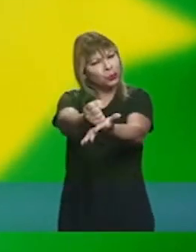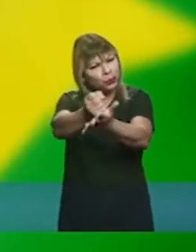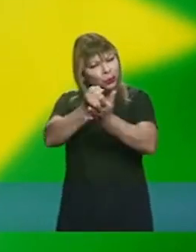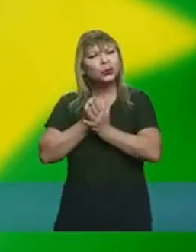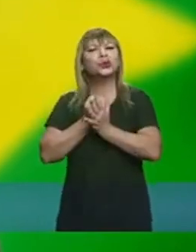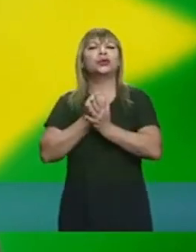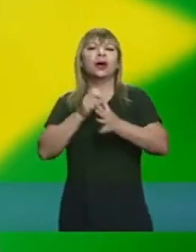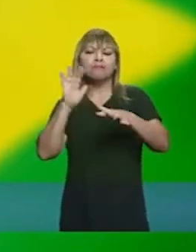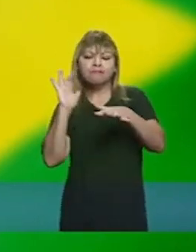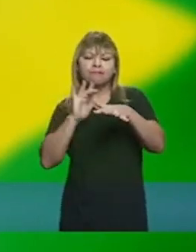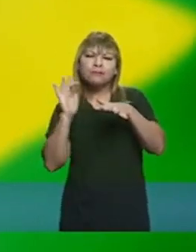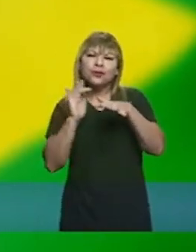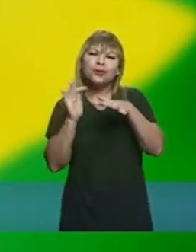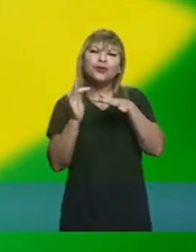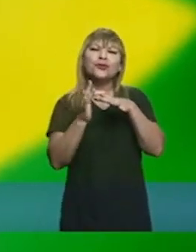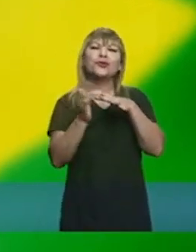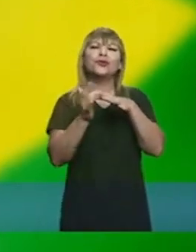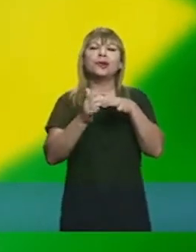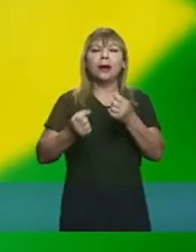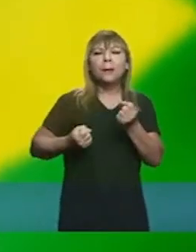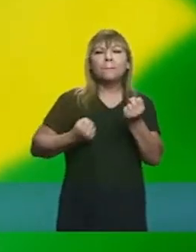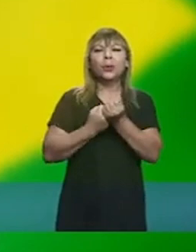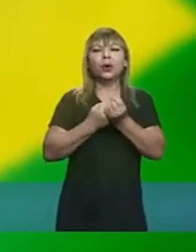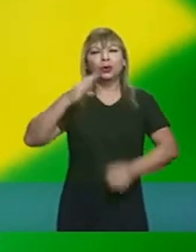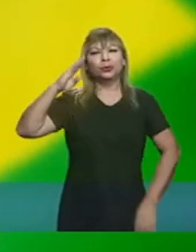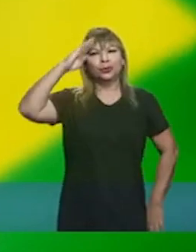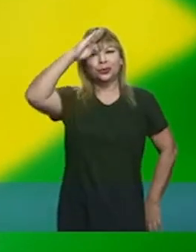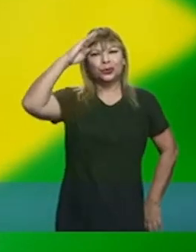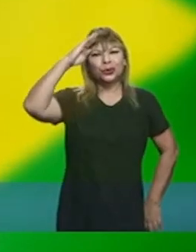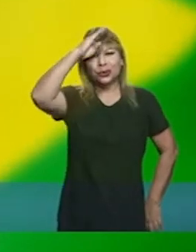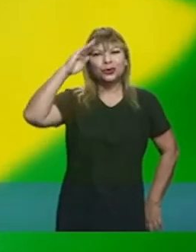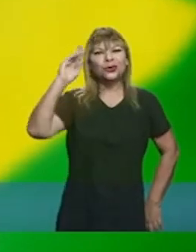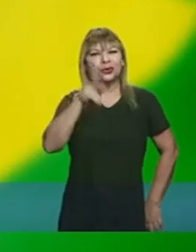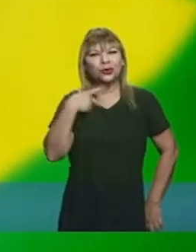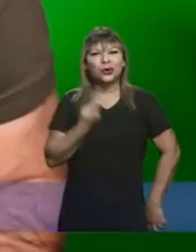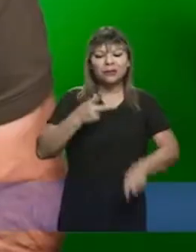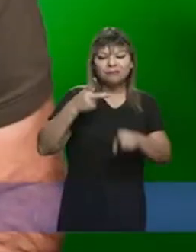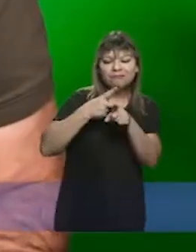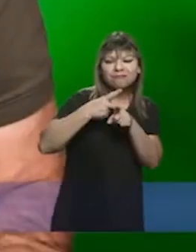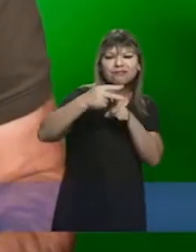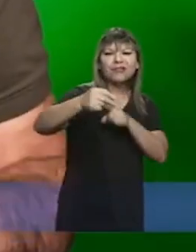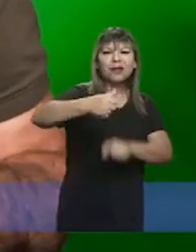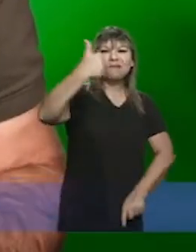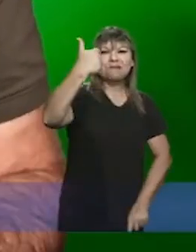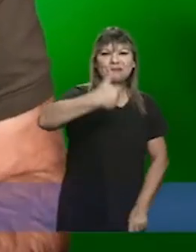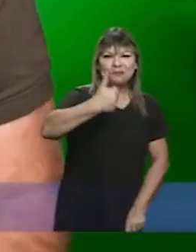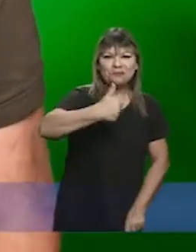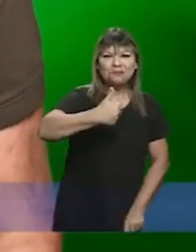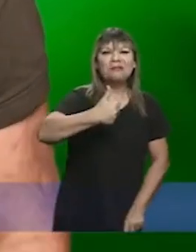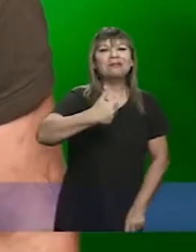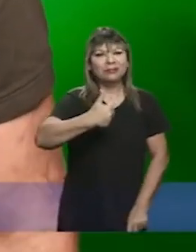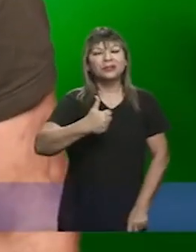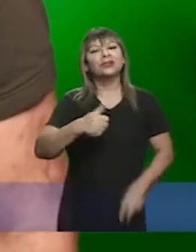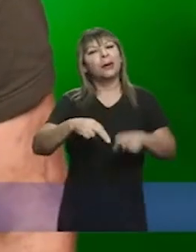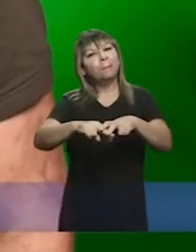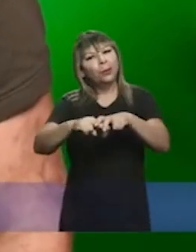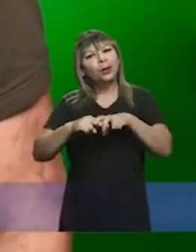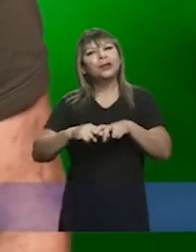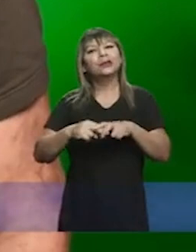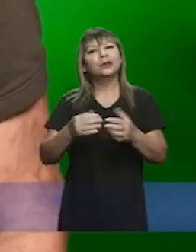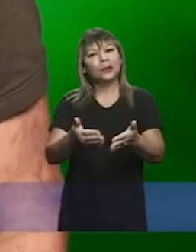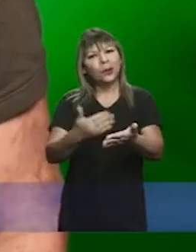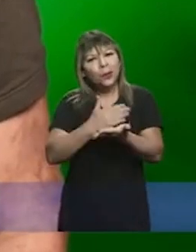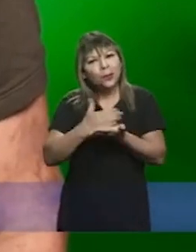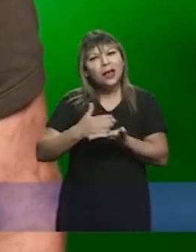sua ajuda, pelas redes sociais e ao apoio do presidente Bolsonaro, chegamos à vitória em primeiro lugar. Por isso,